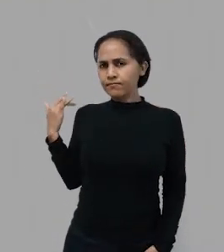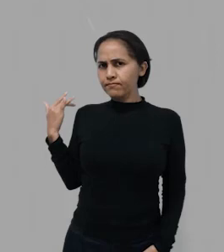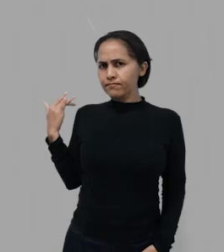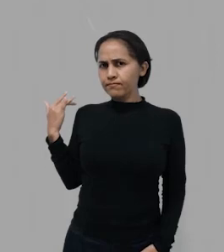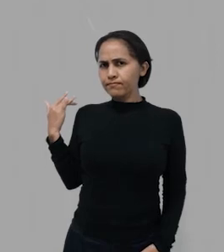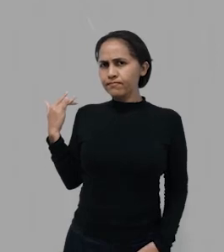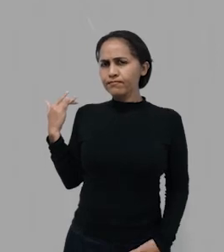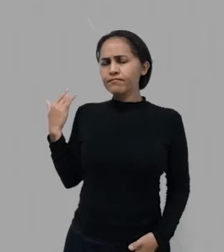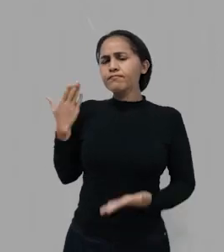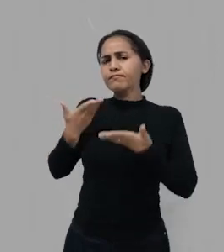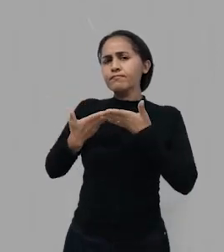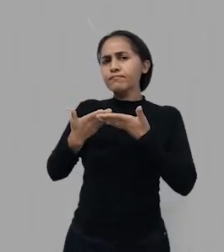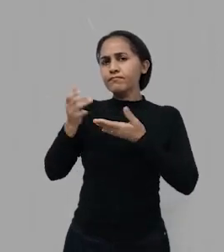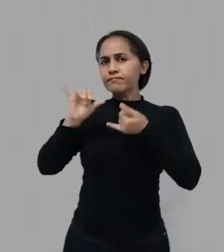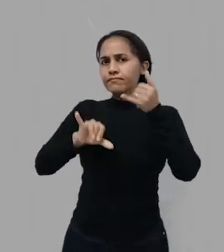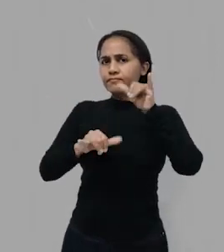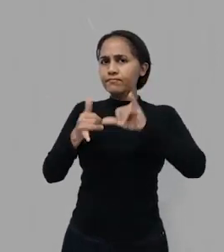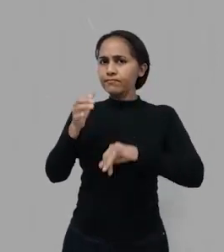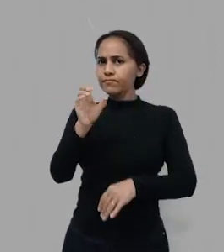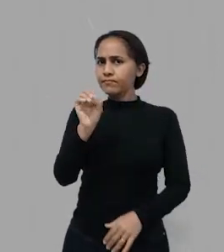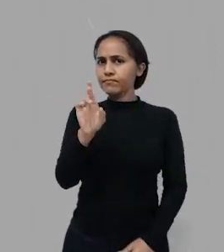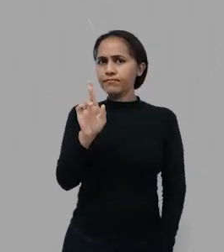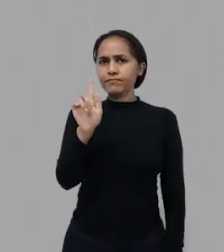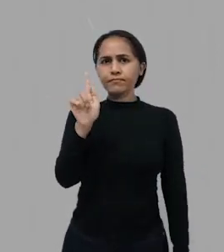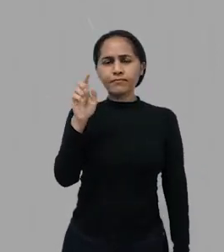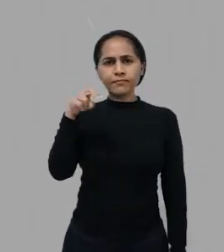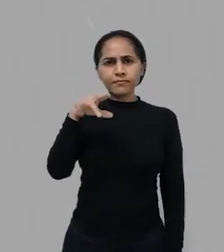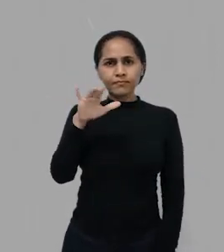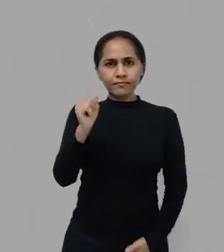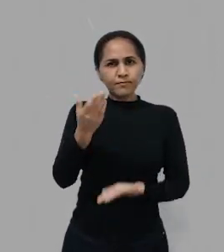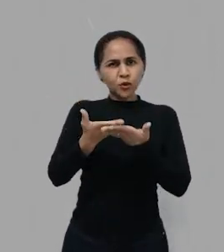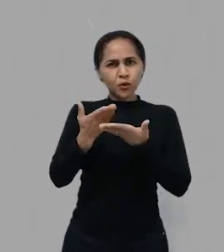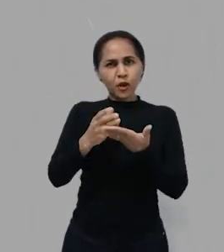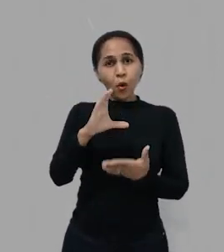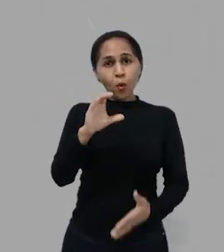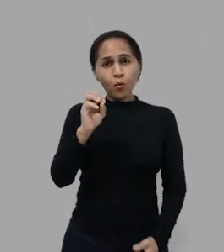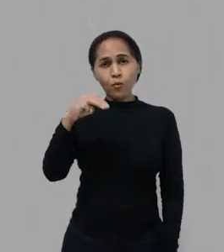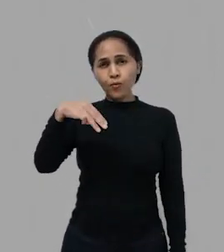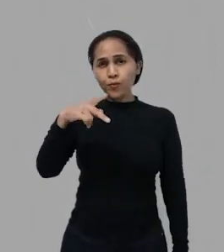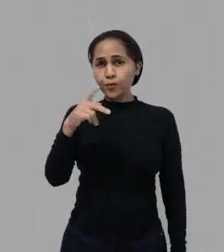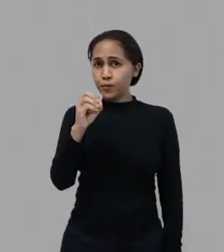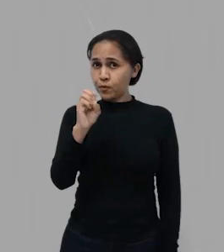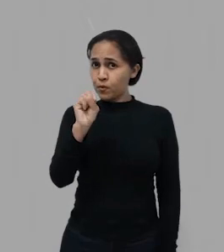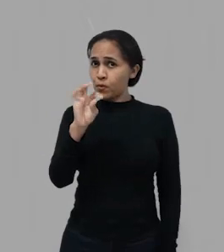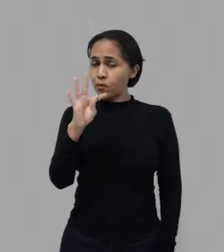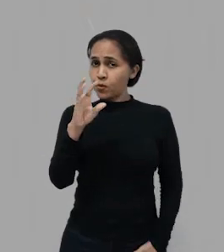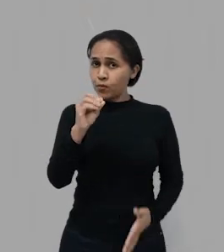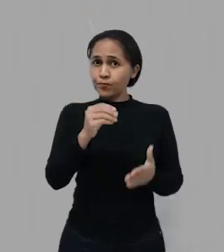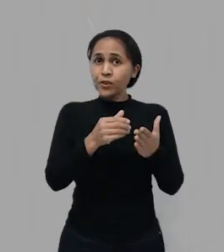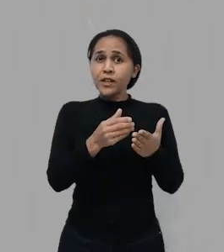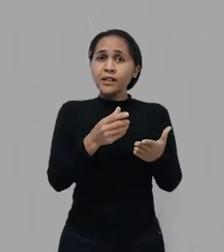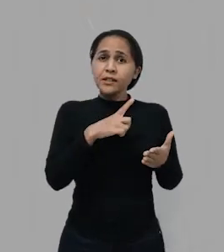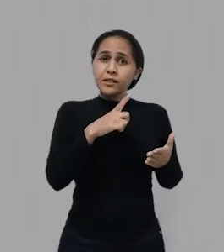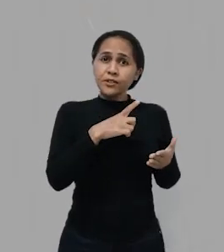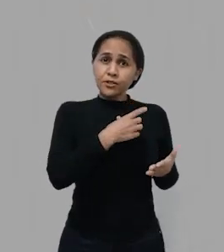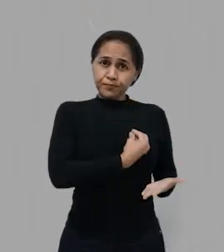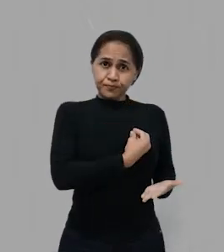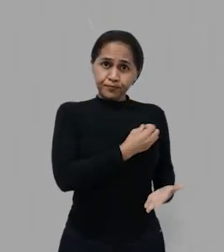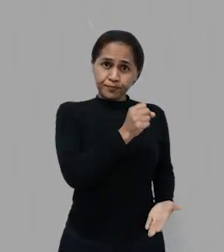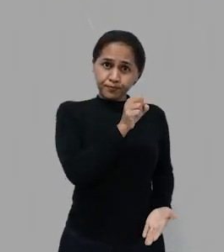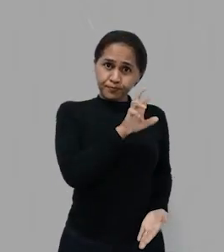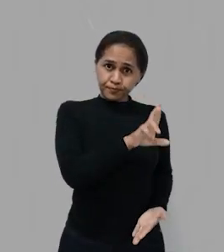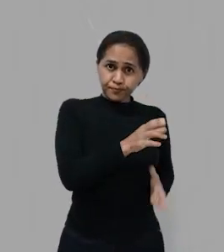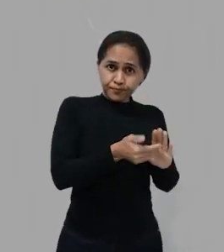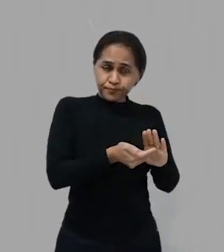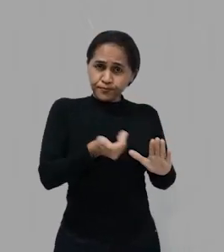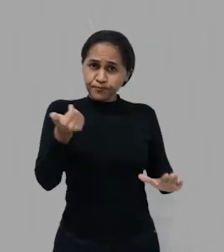o que era a química orgânica? Era a química que estudava os compostos retirados de organismos vivos.